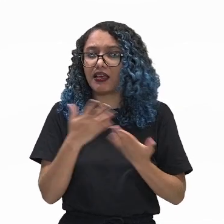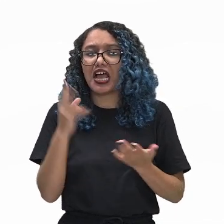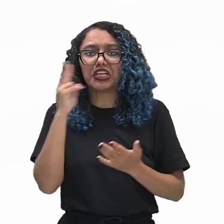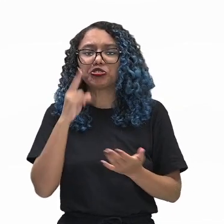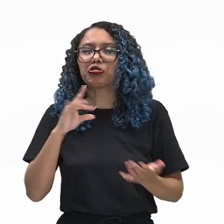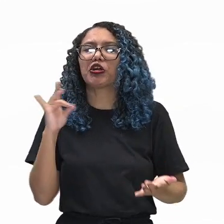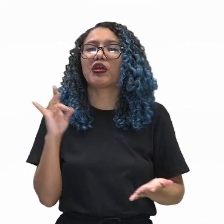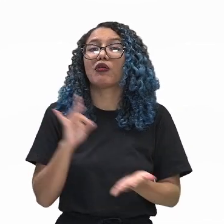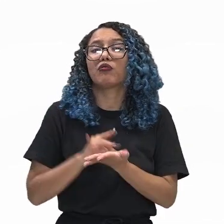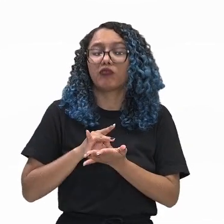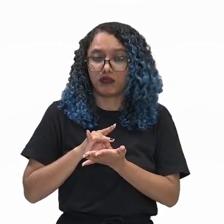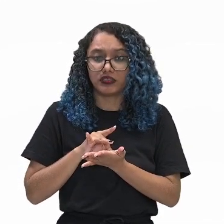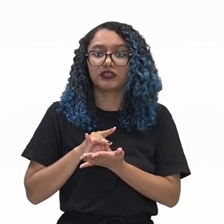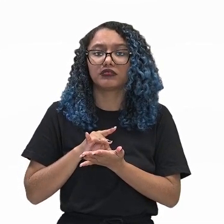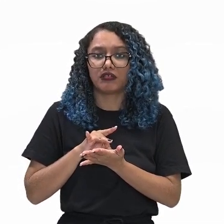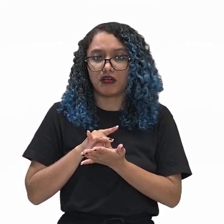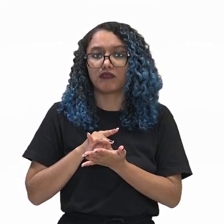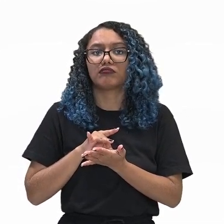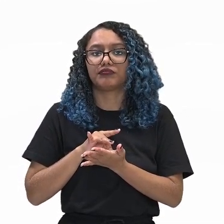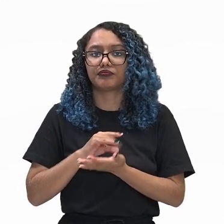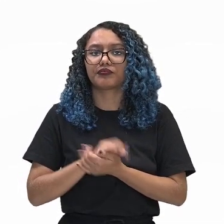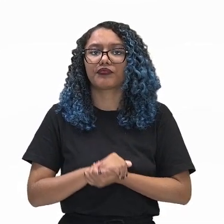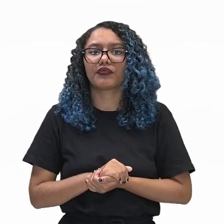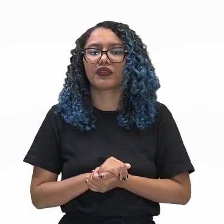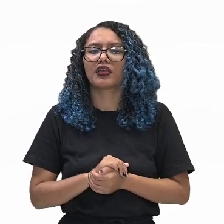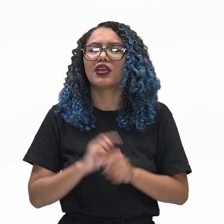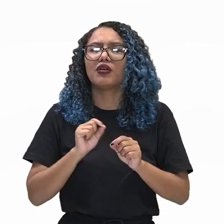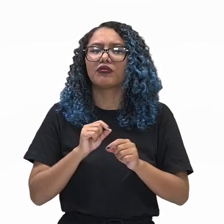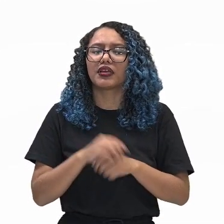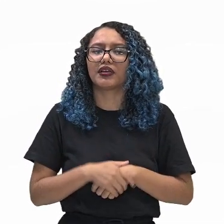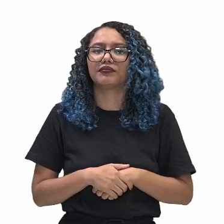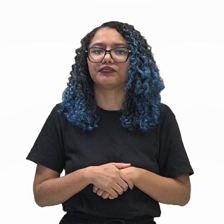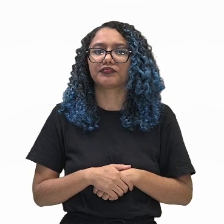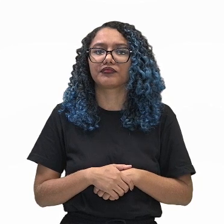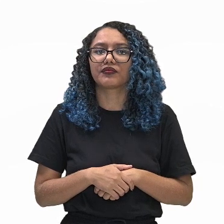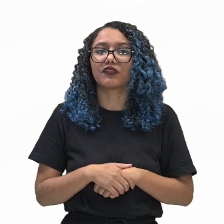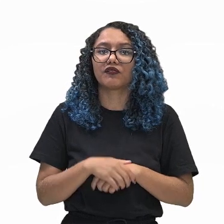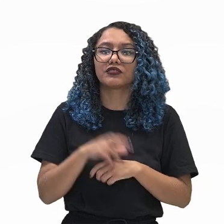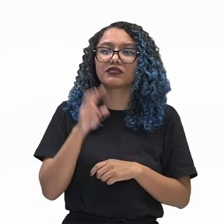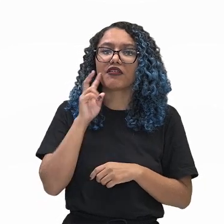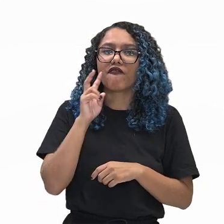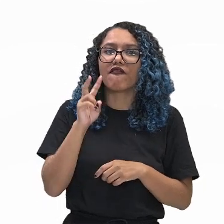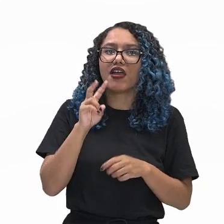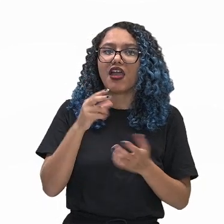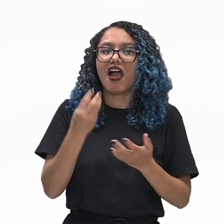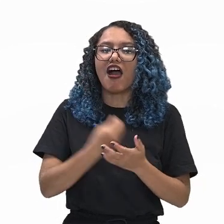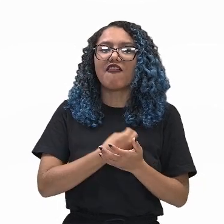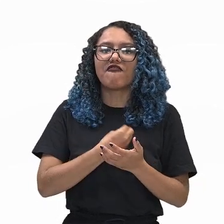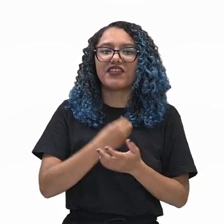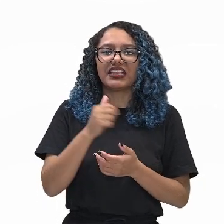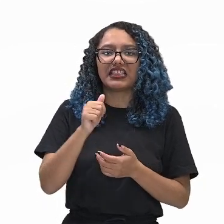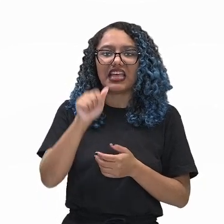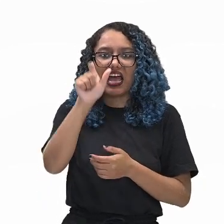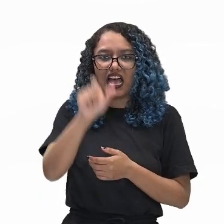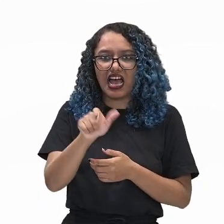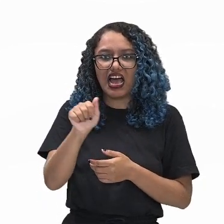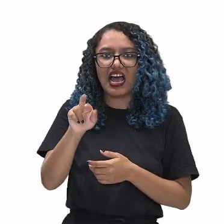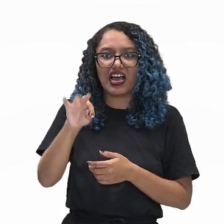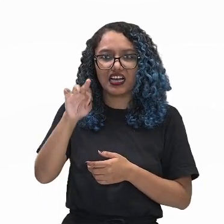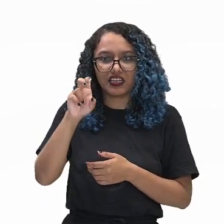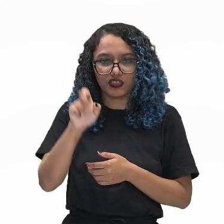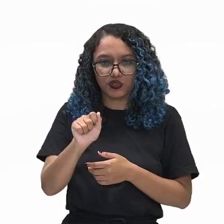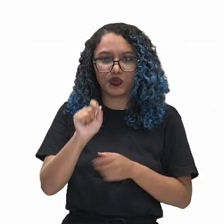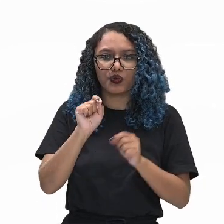original, em que você é jogado na vida de Arthur com tanta precisão que